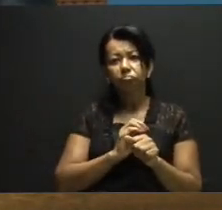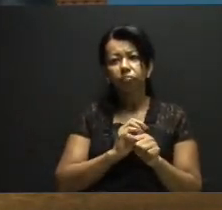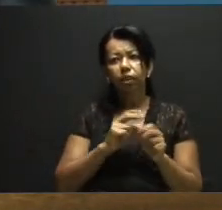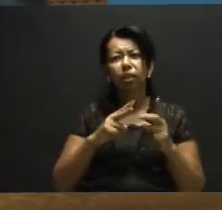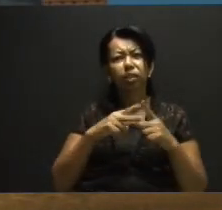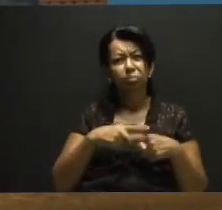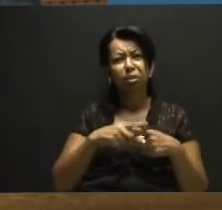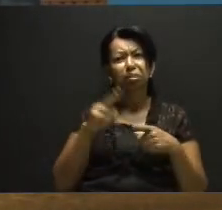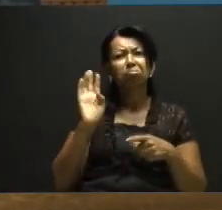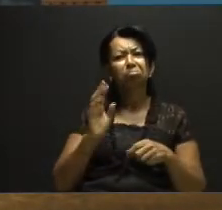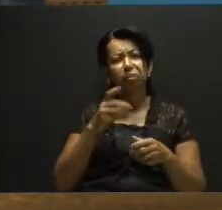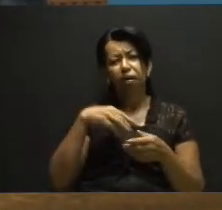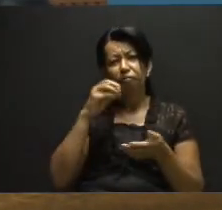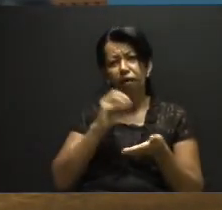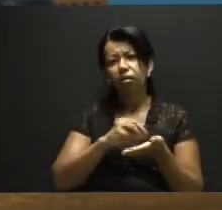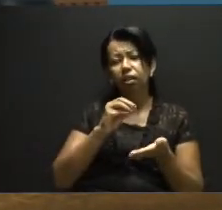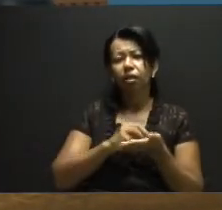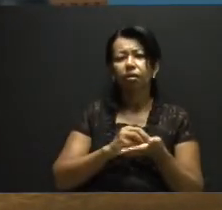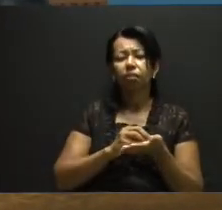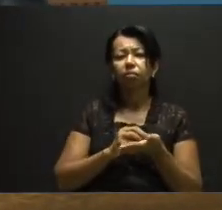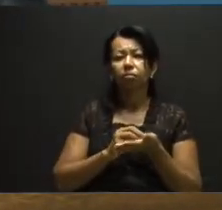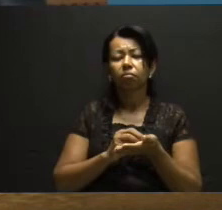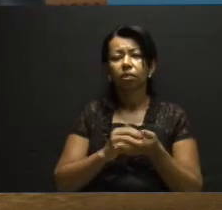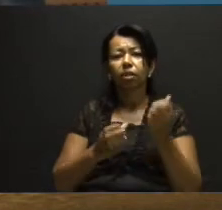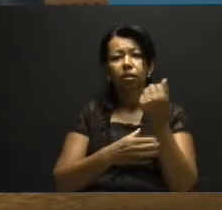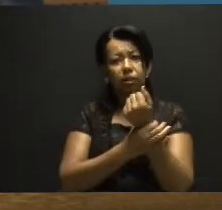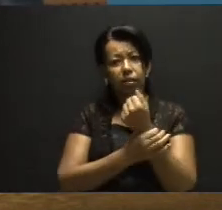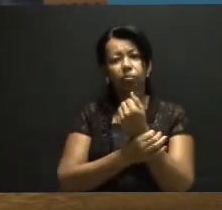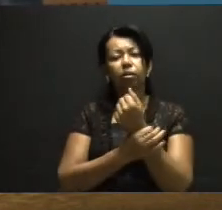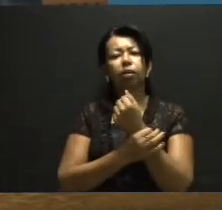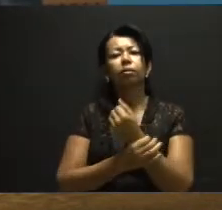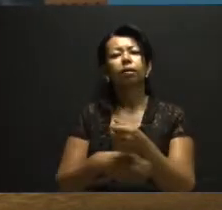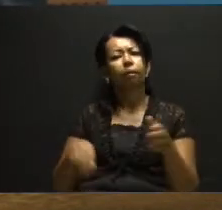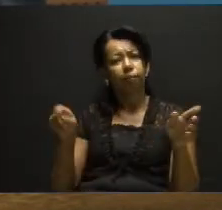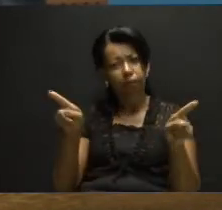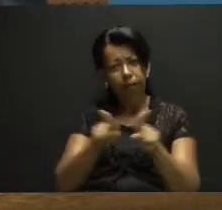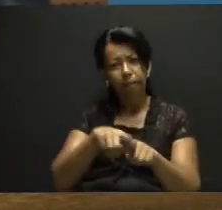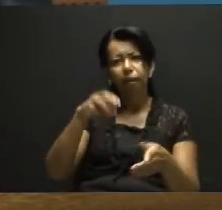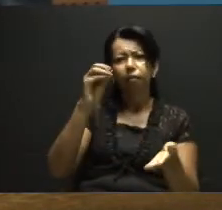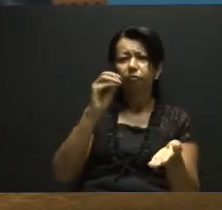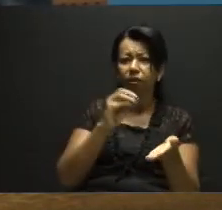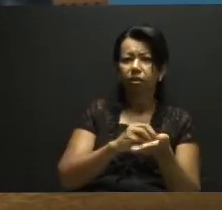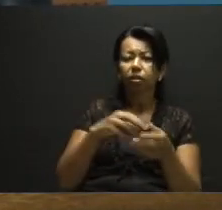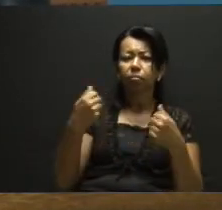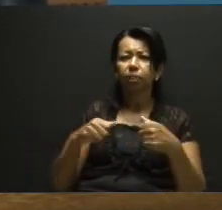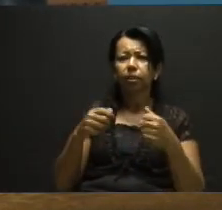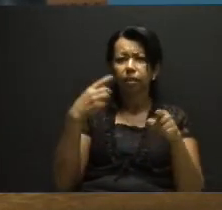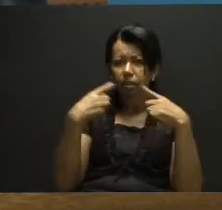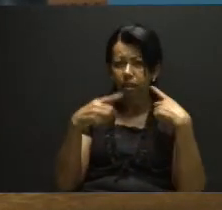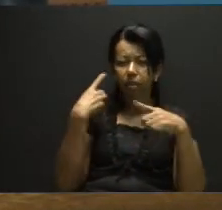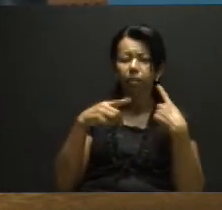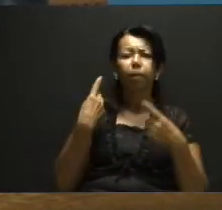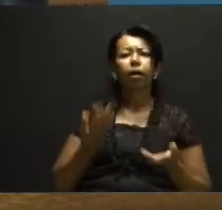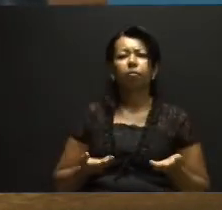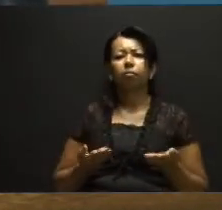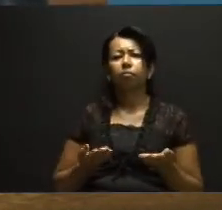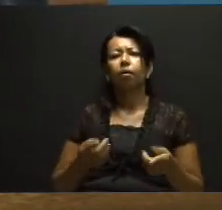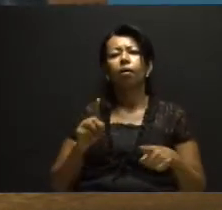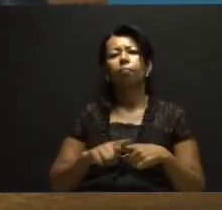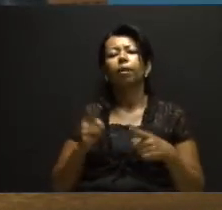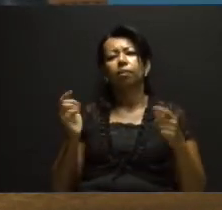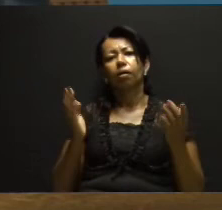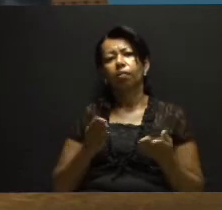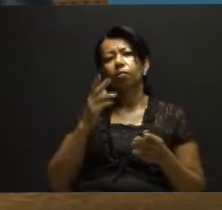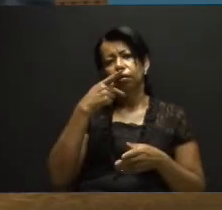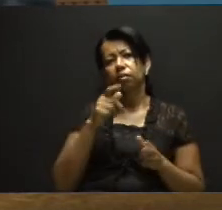falei com o secretário de segurança pública em débito também isso tem que ser cobrado vereador mas agora